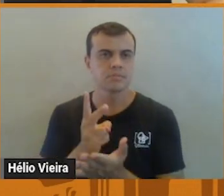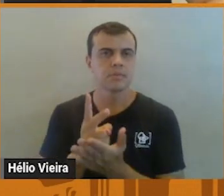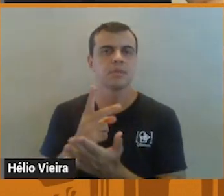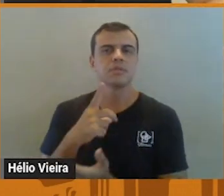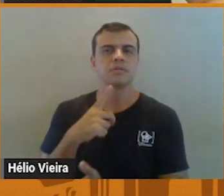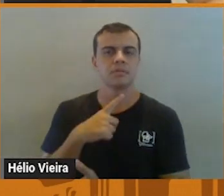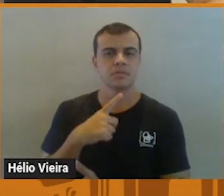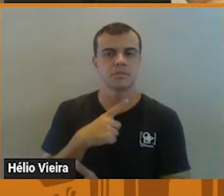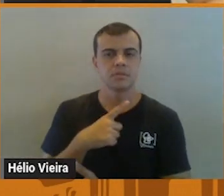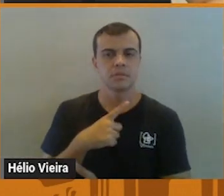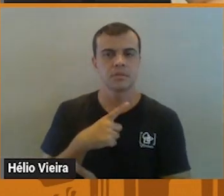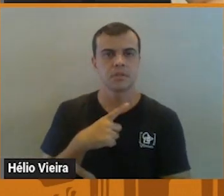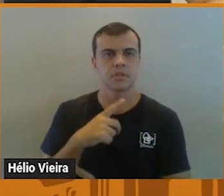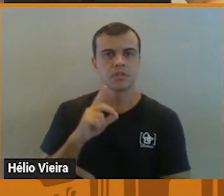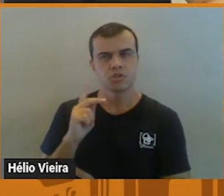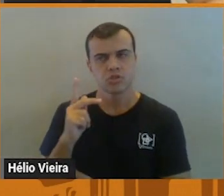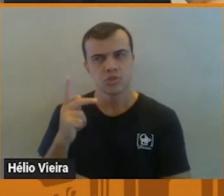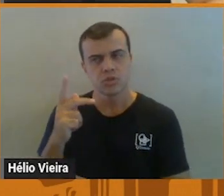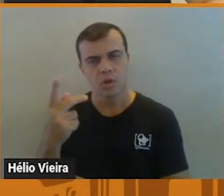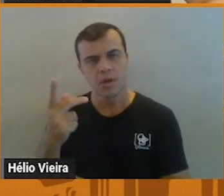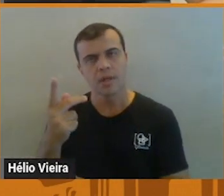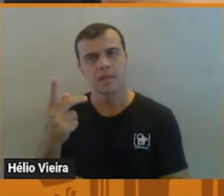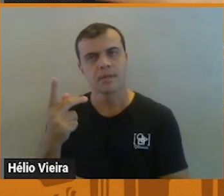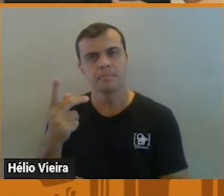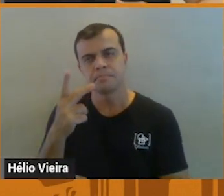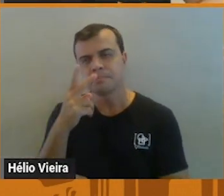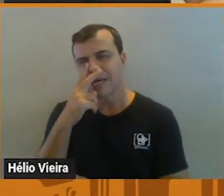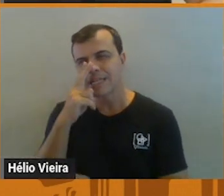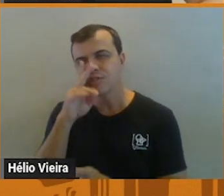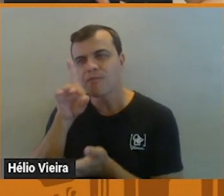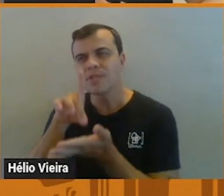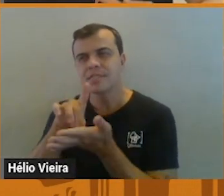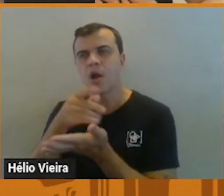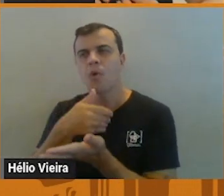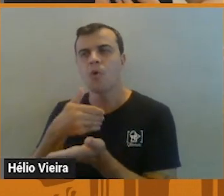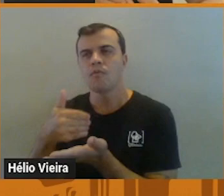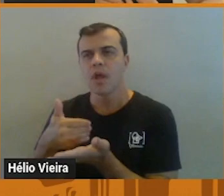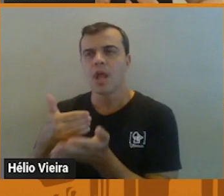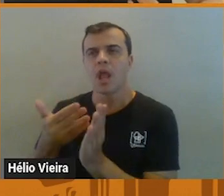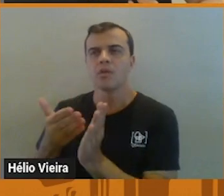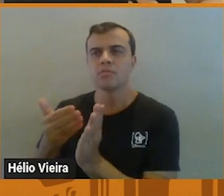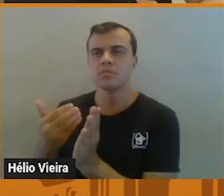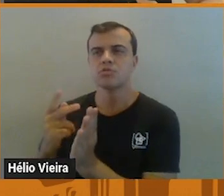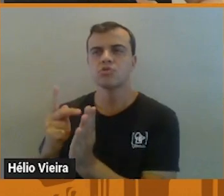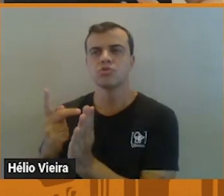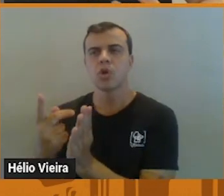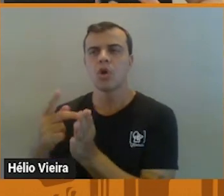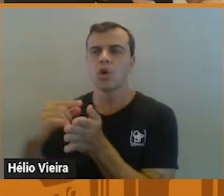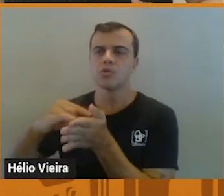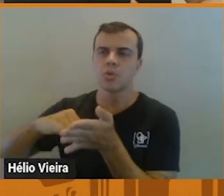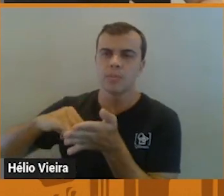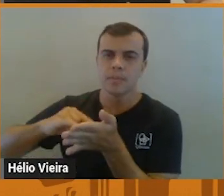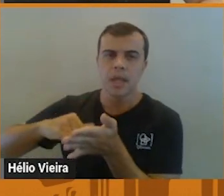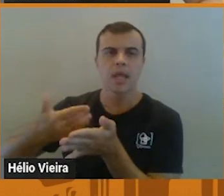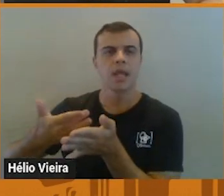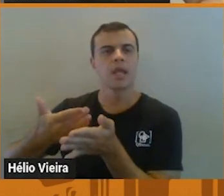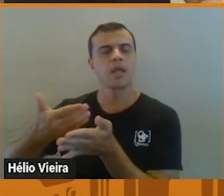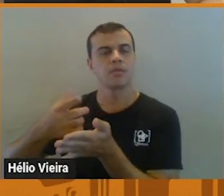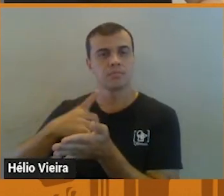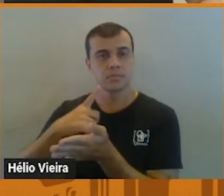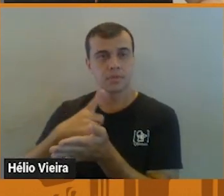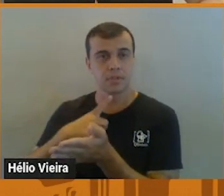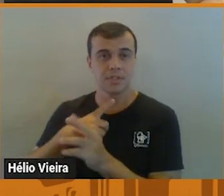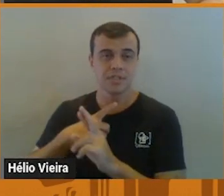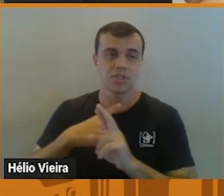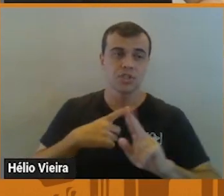gente? Existem as narrativas que são oficiais, as narrativas que estão nos documentos, que estão nos registros,